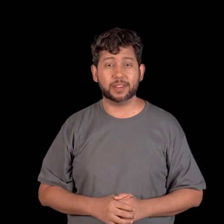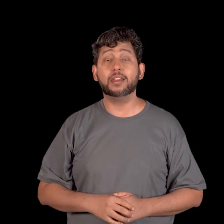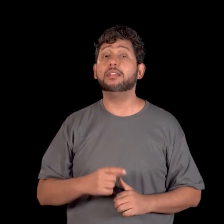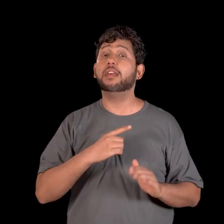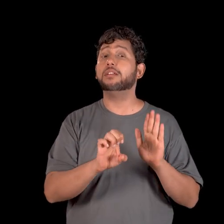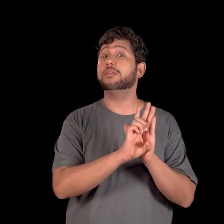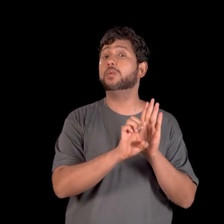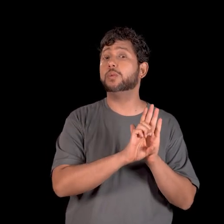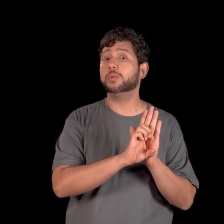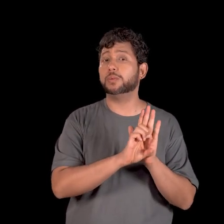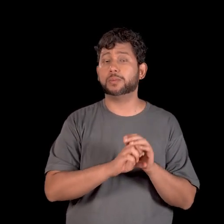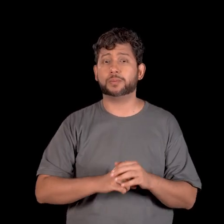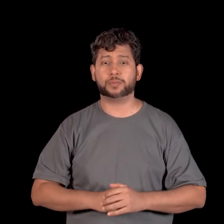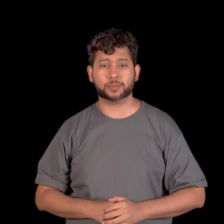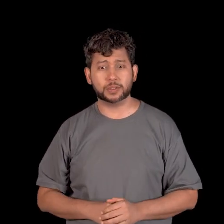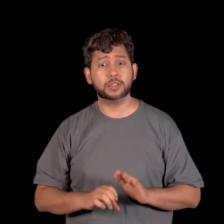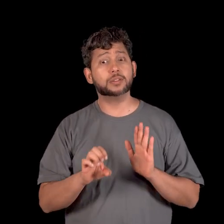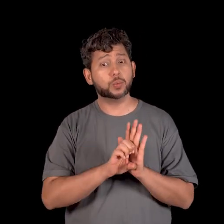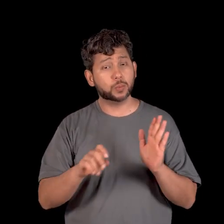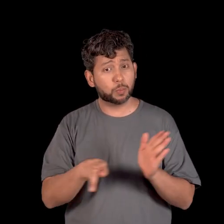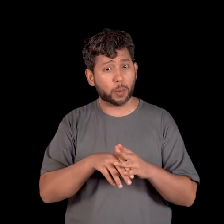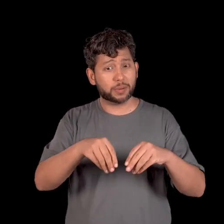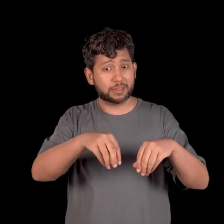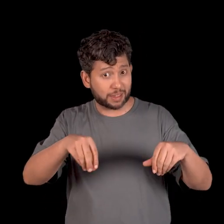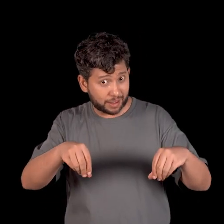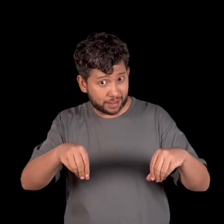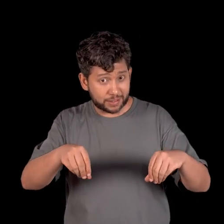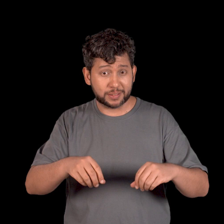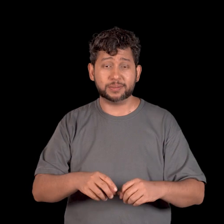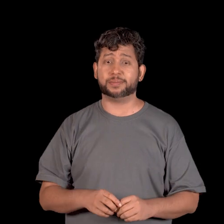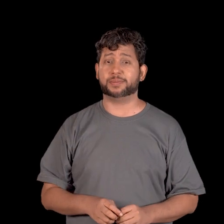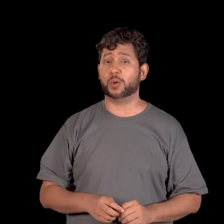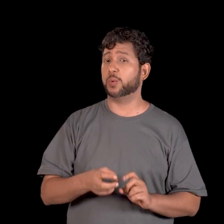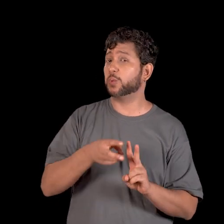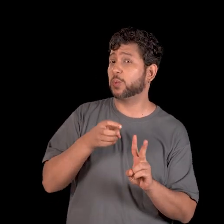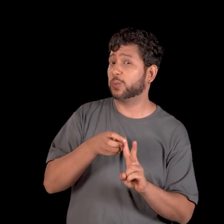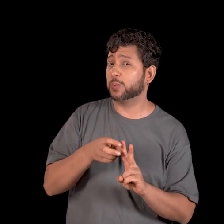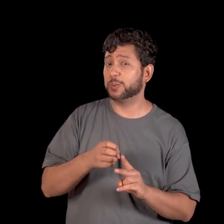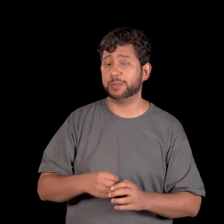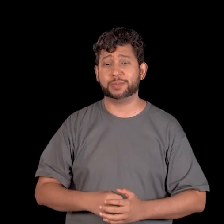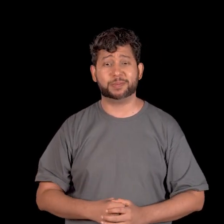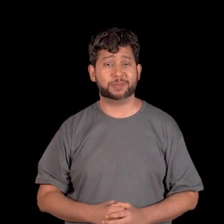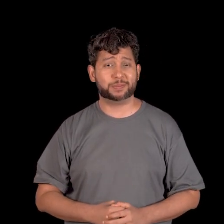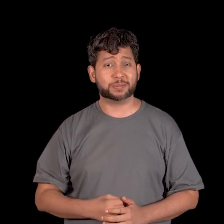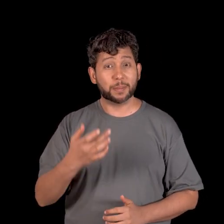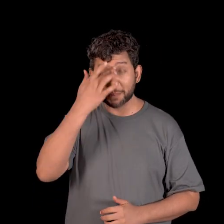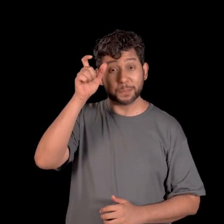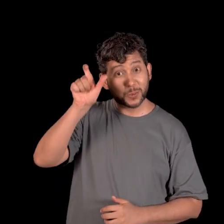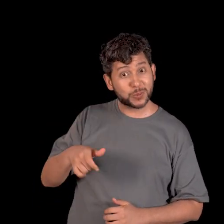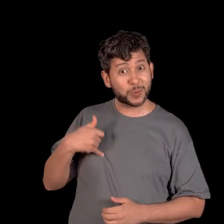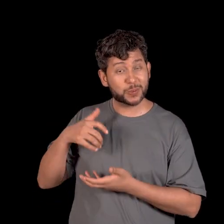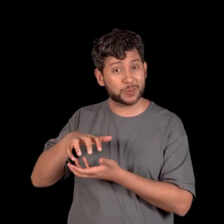décadas. Alguns dos nossos estatutos são: Estatuto da Terra, Estatuto do